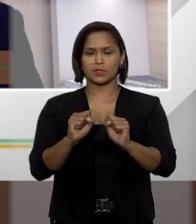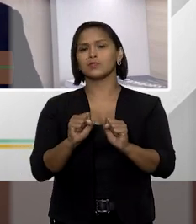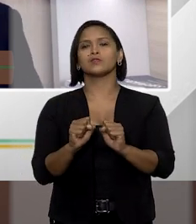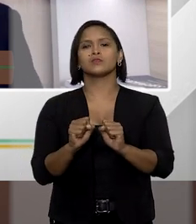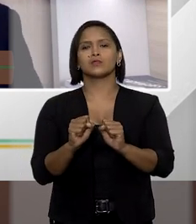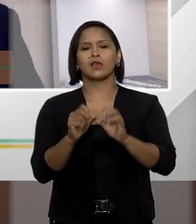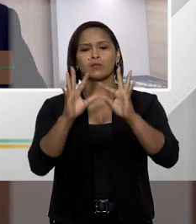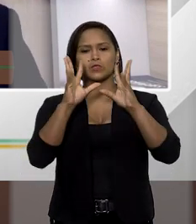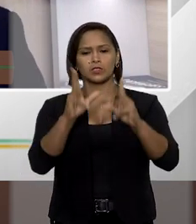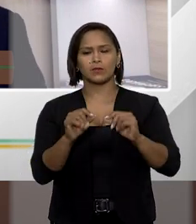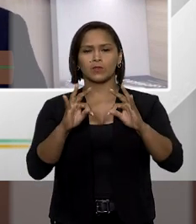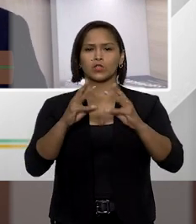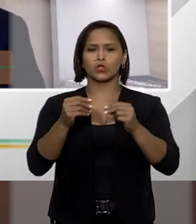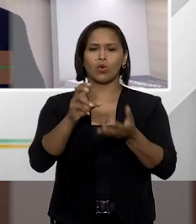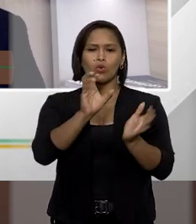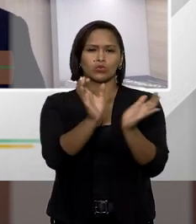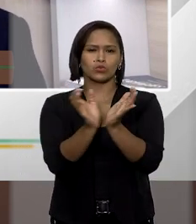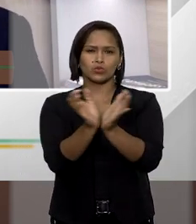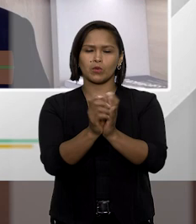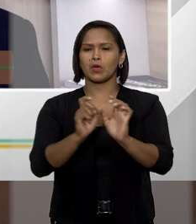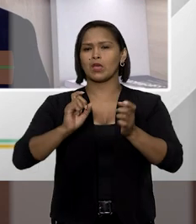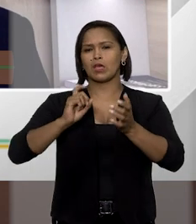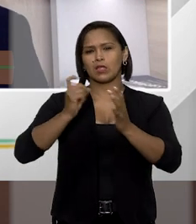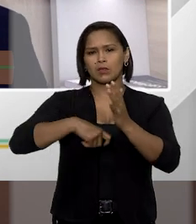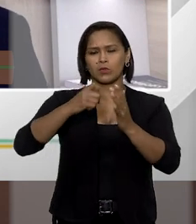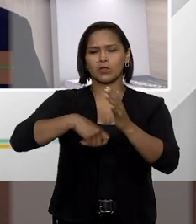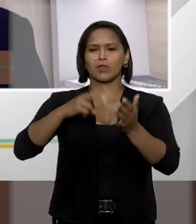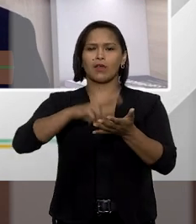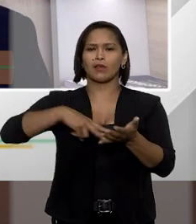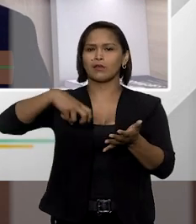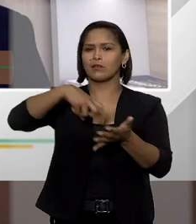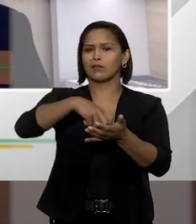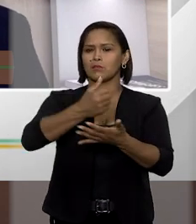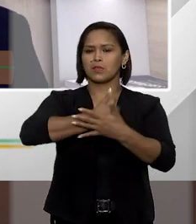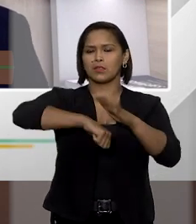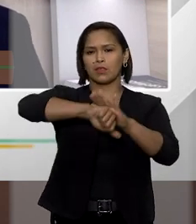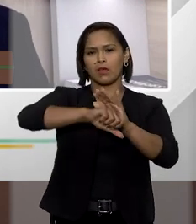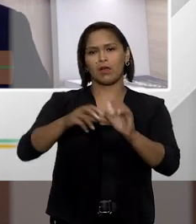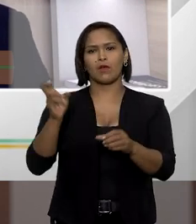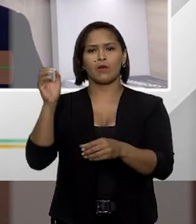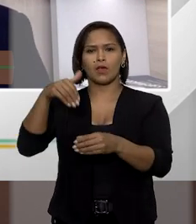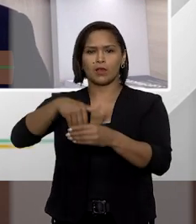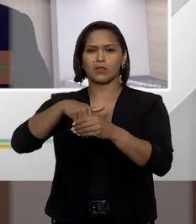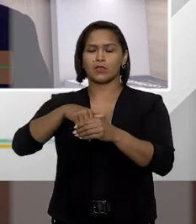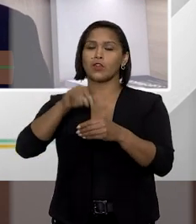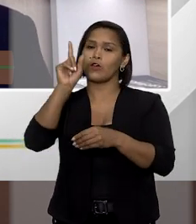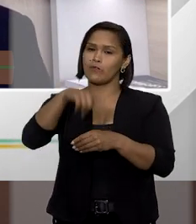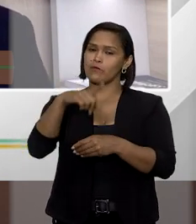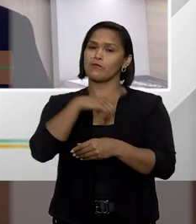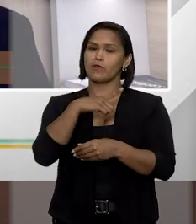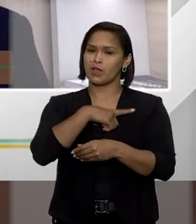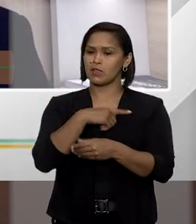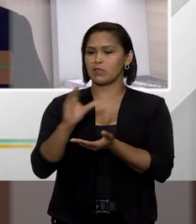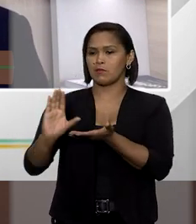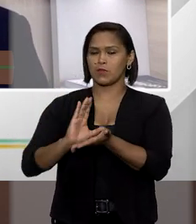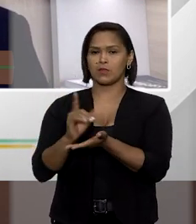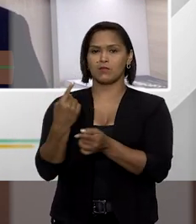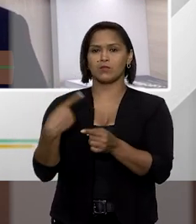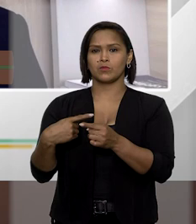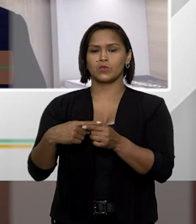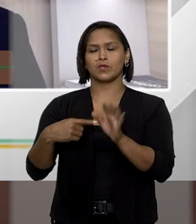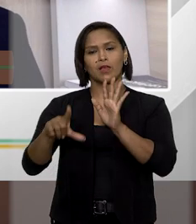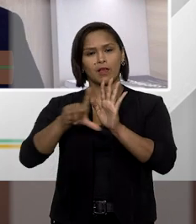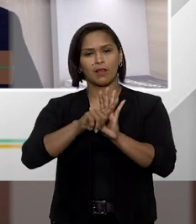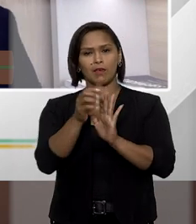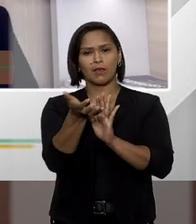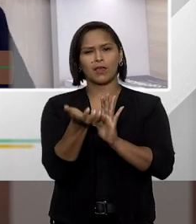de integridade em todas as áreas, tributária, criminal, eleitoral, vai gozar de benefícios, porque a lei